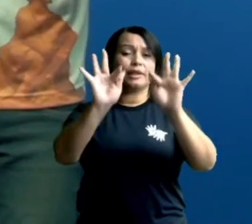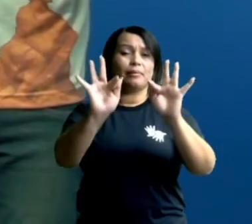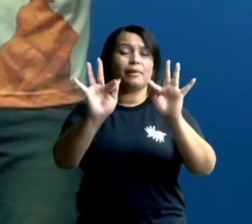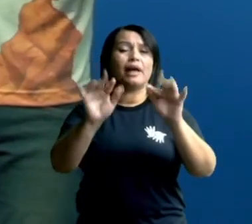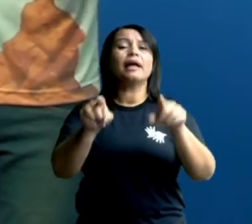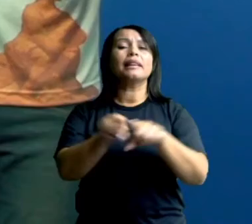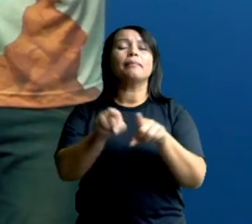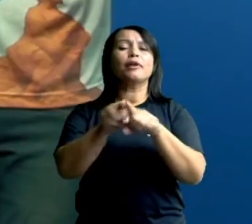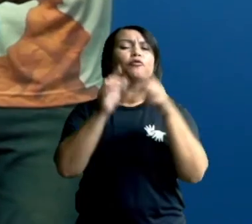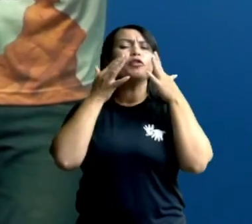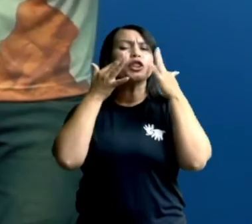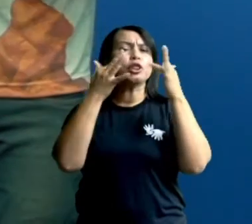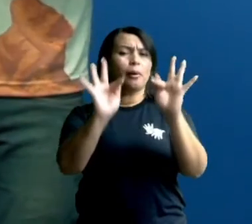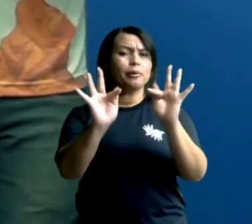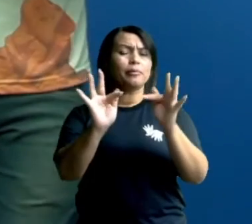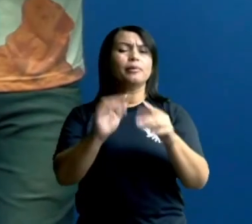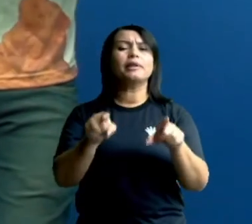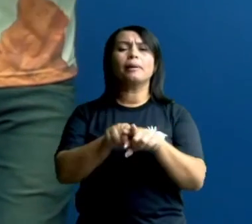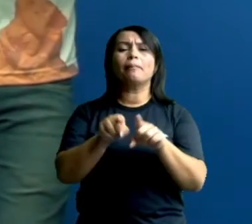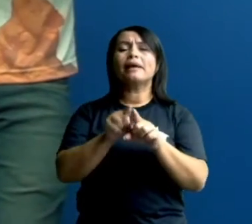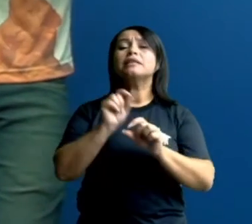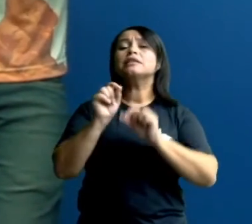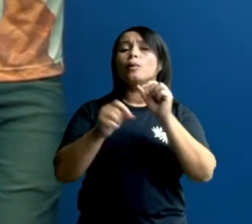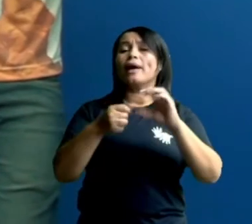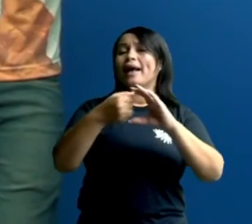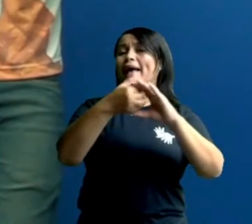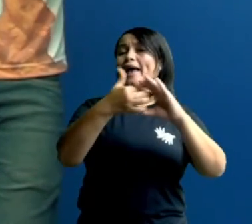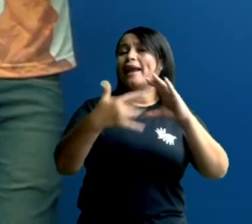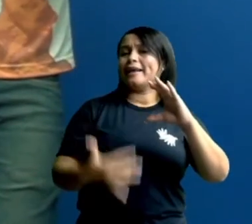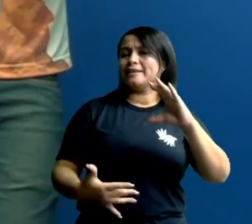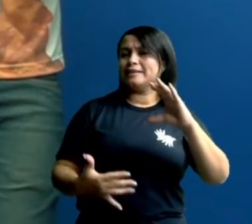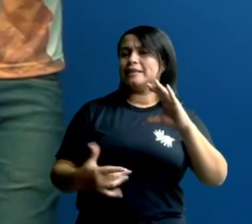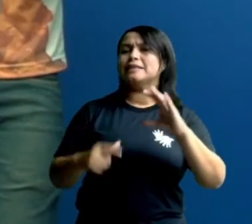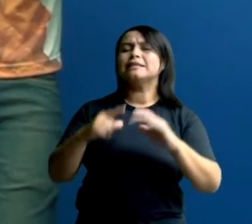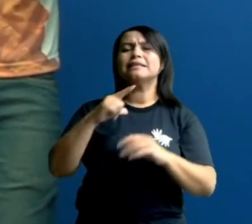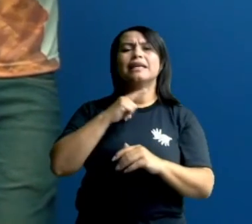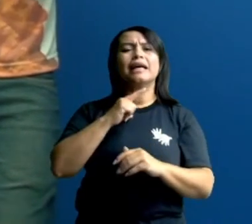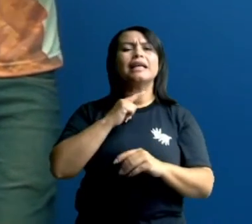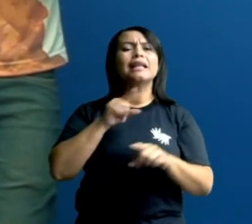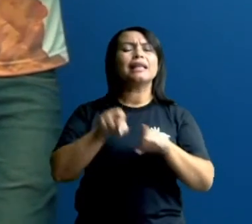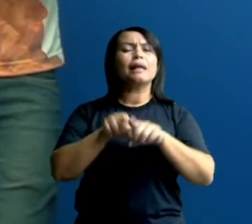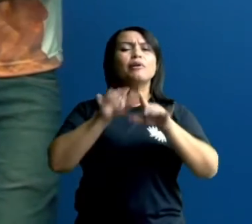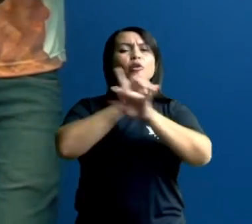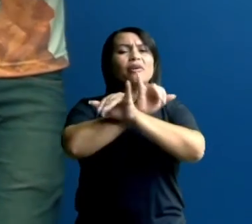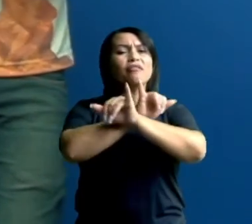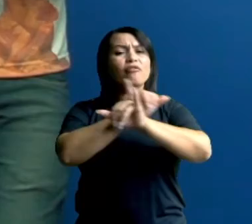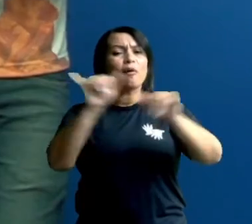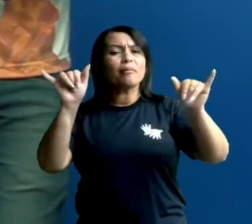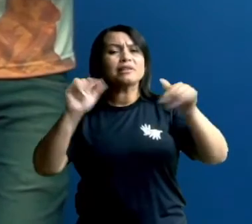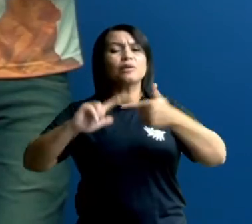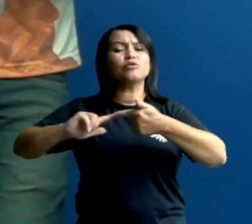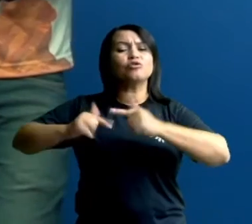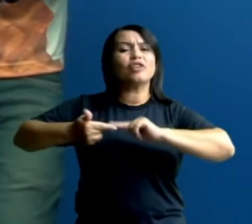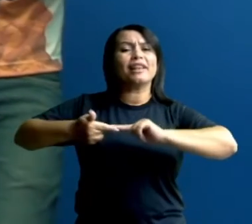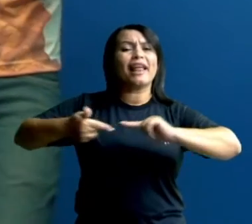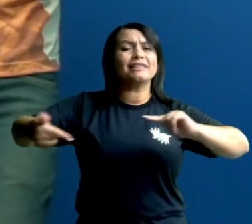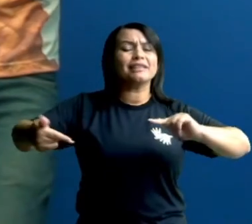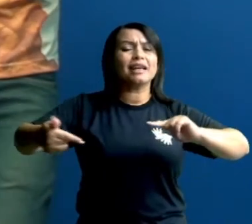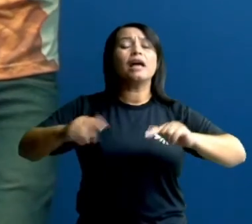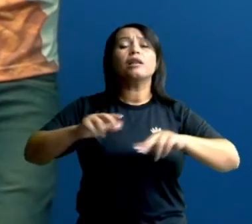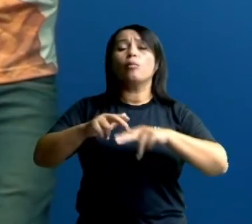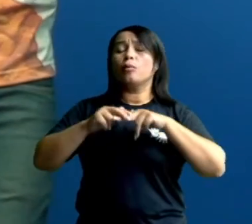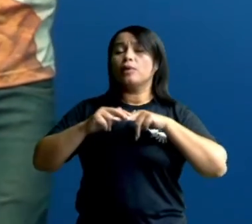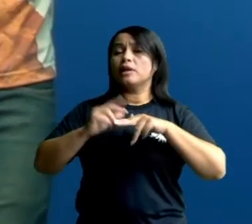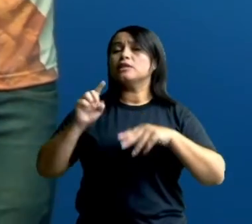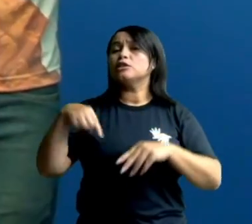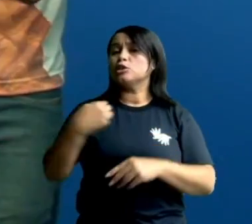fenotípicas, né, do fenótipo, né, elas são características que são ditadas pela informação genética, tá certo? Portanto, se